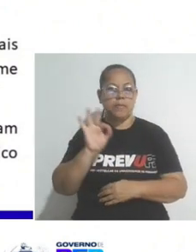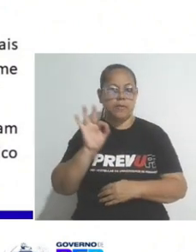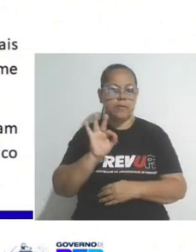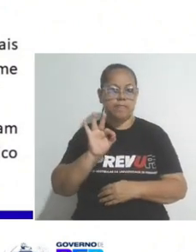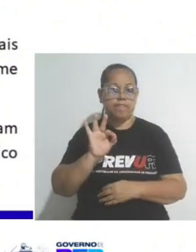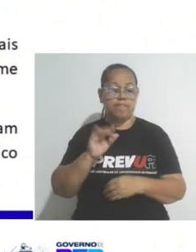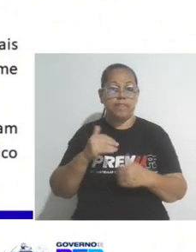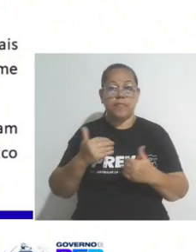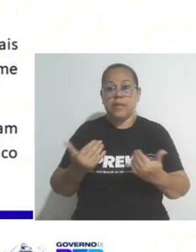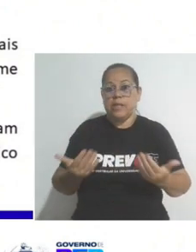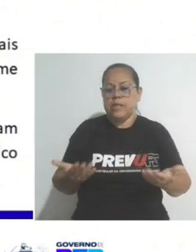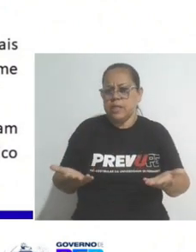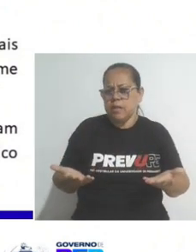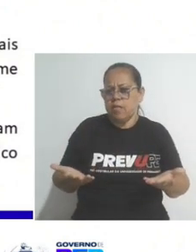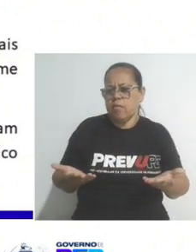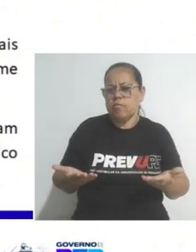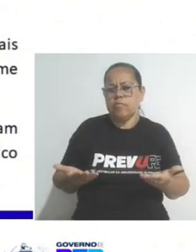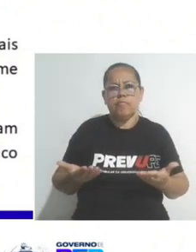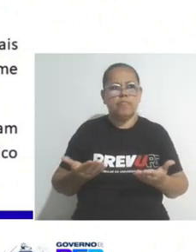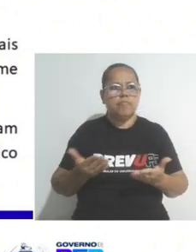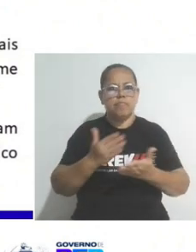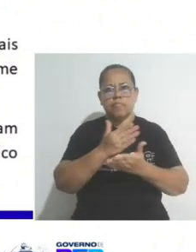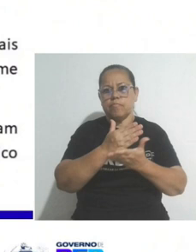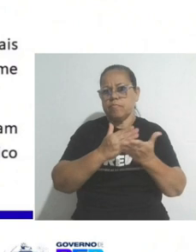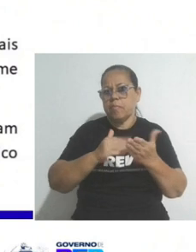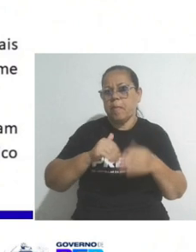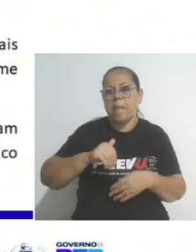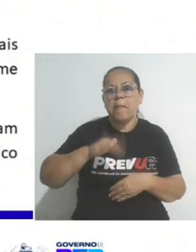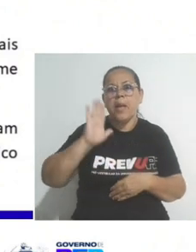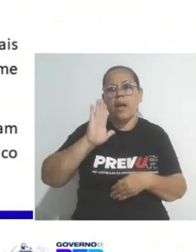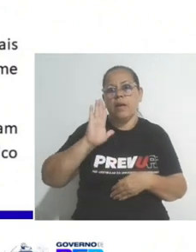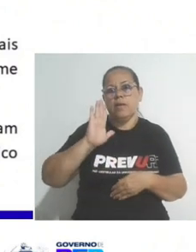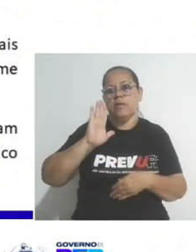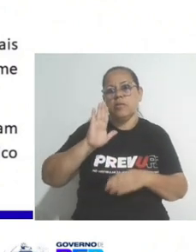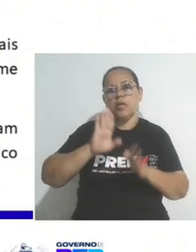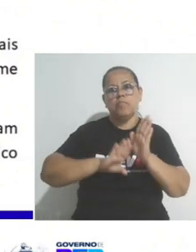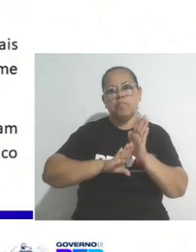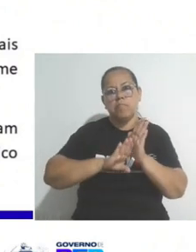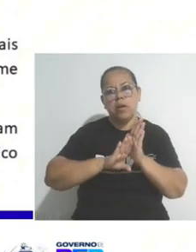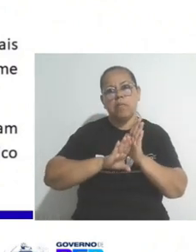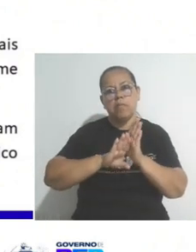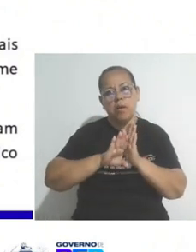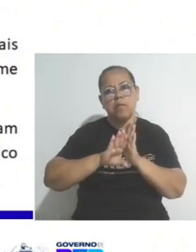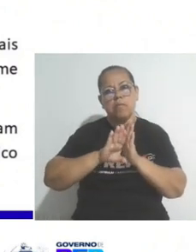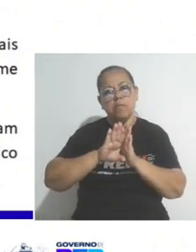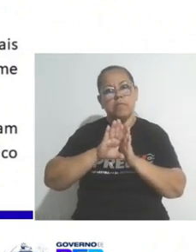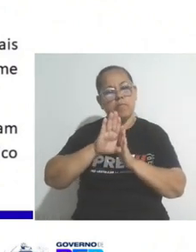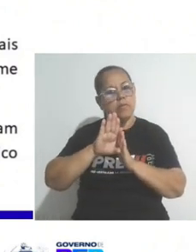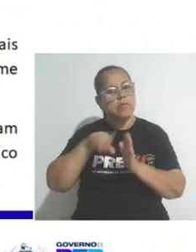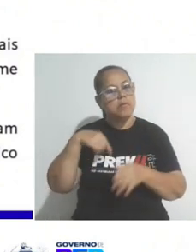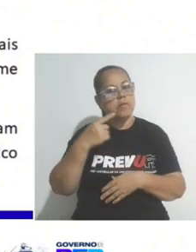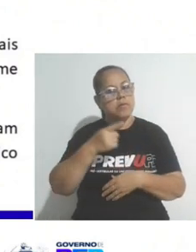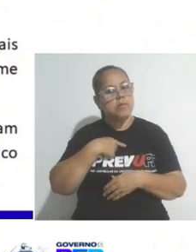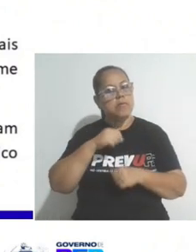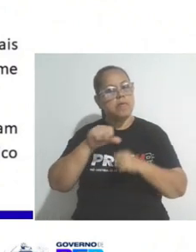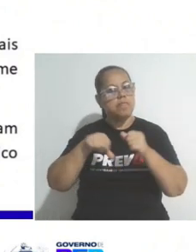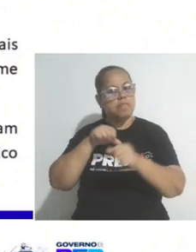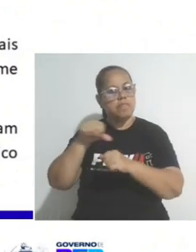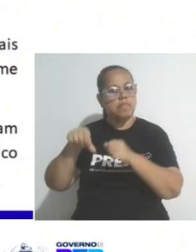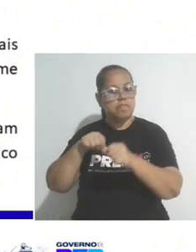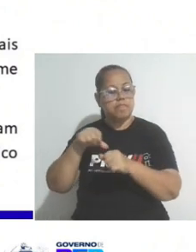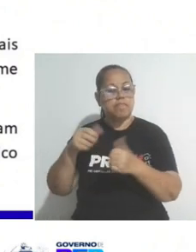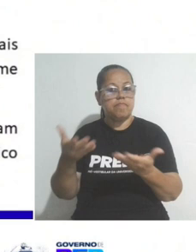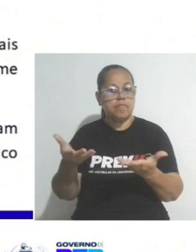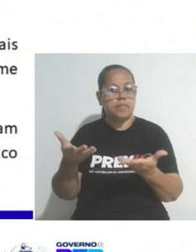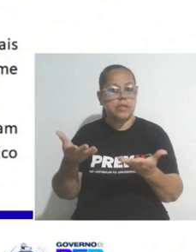quer dizer que mais da metade do valor anterior está subindo quando a gente faz a modificação